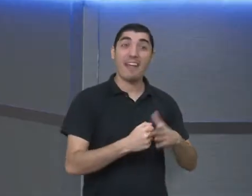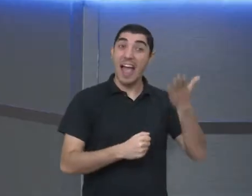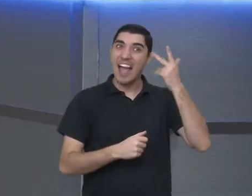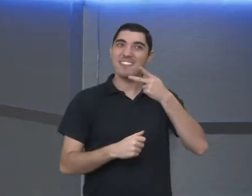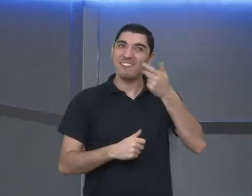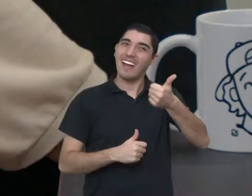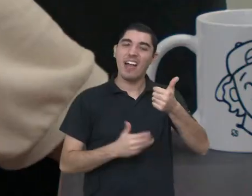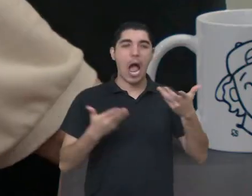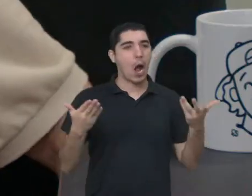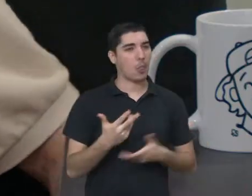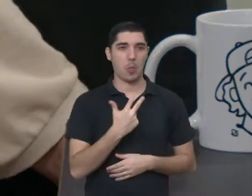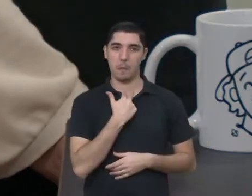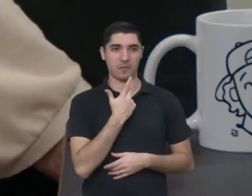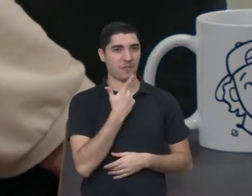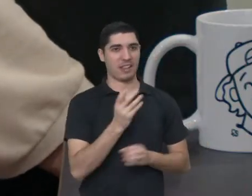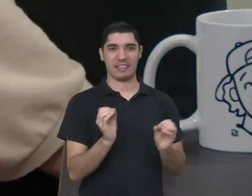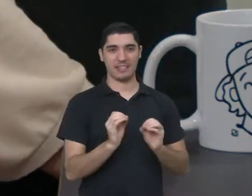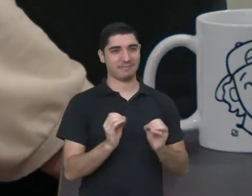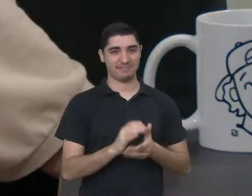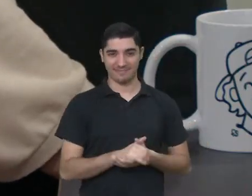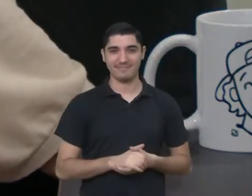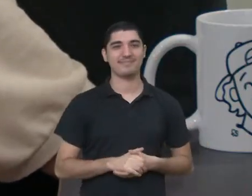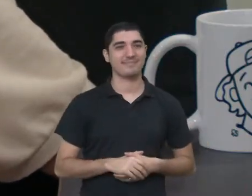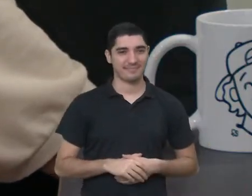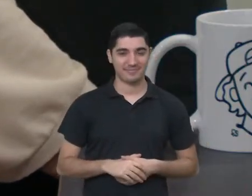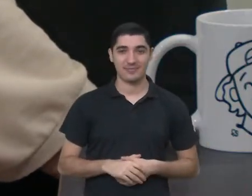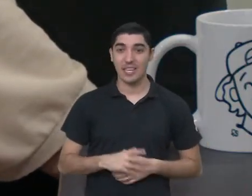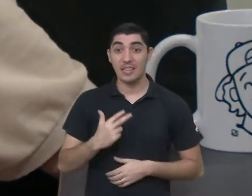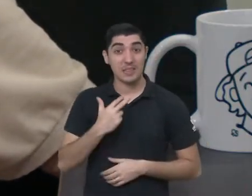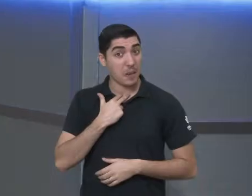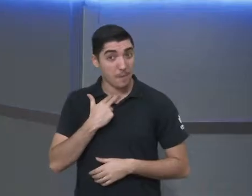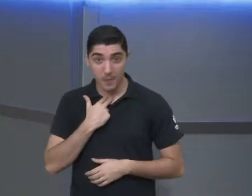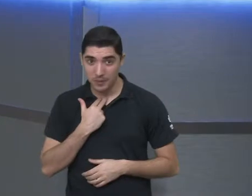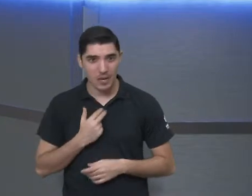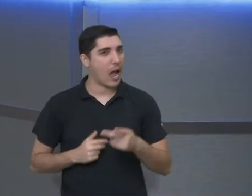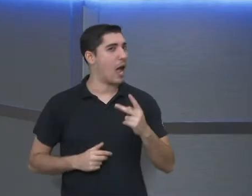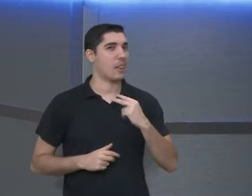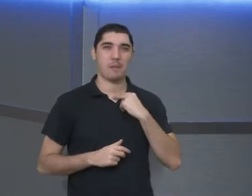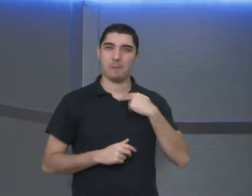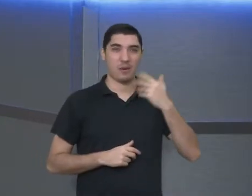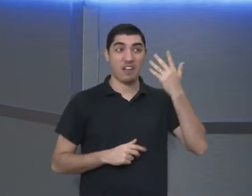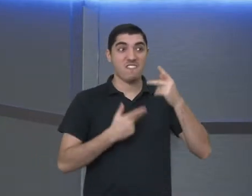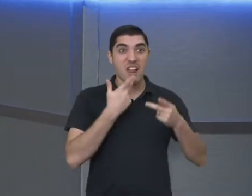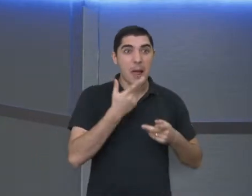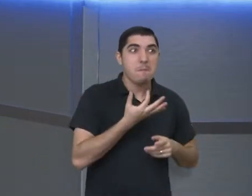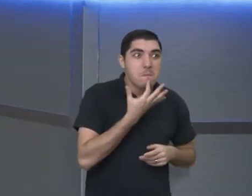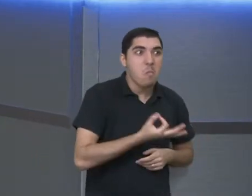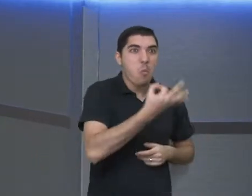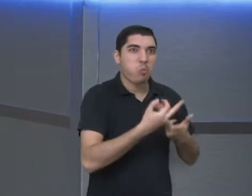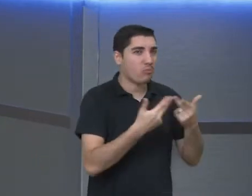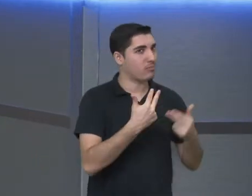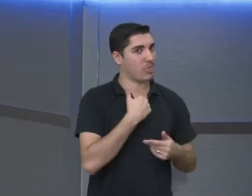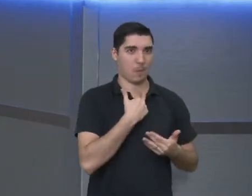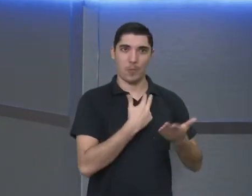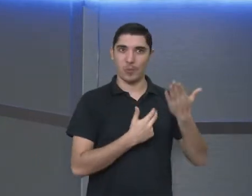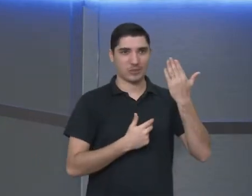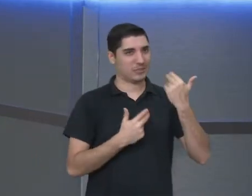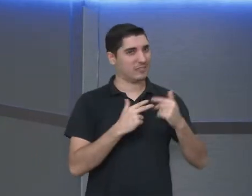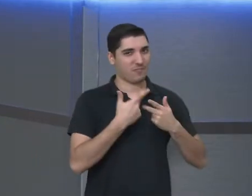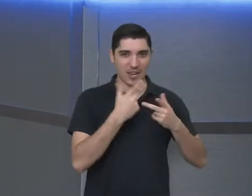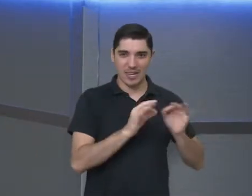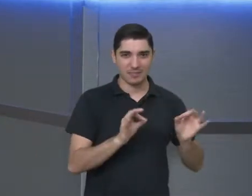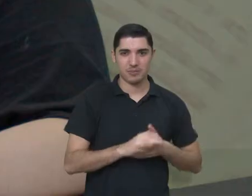Fonseca, a rádio é o seu lugar de coração, mano? Você é. pega bem de fazer assim? Eu gosto muito. Eu gosto muito, muito. E como muito. você vê esse lance